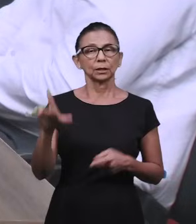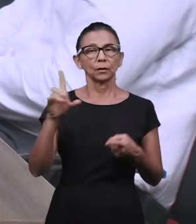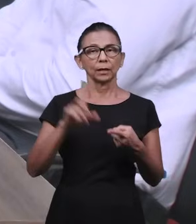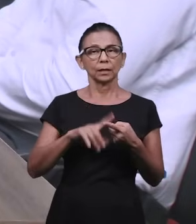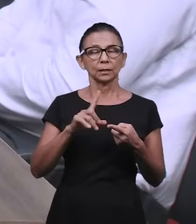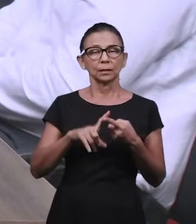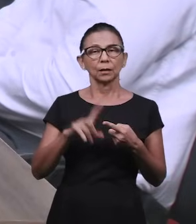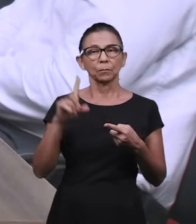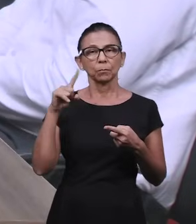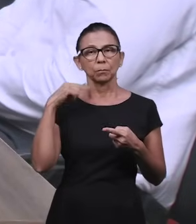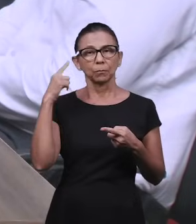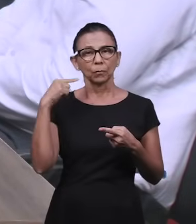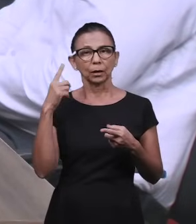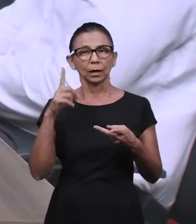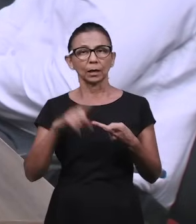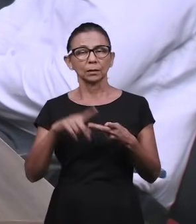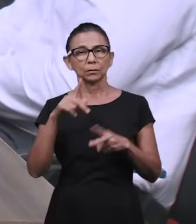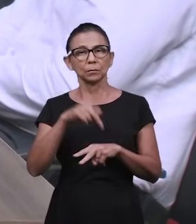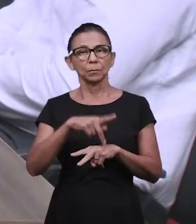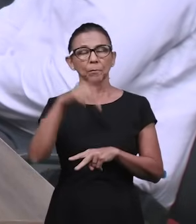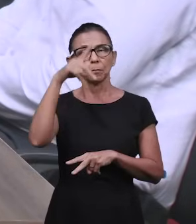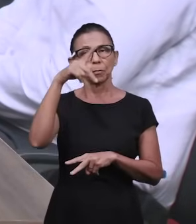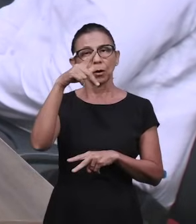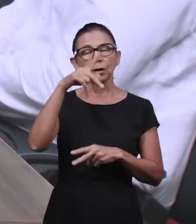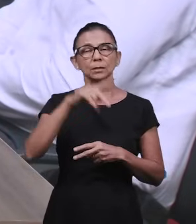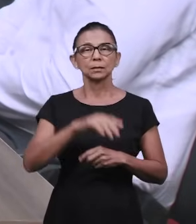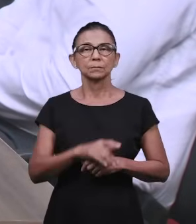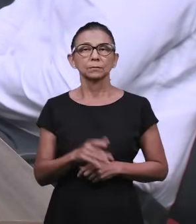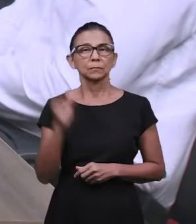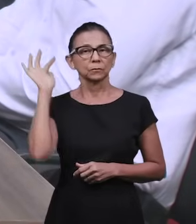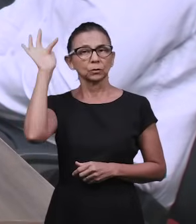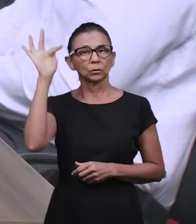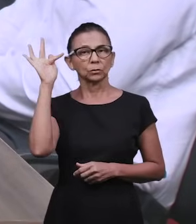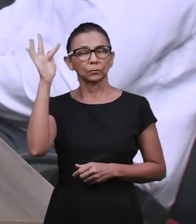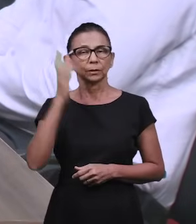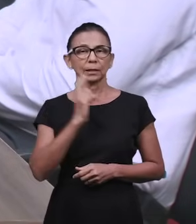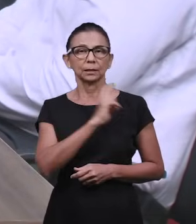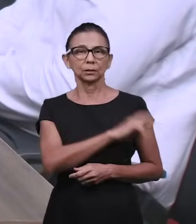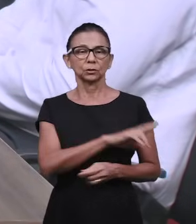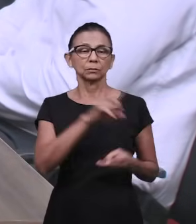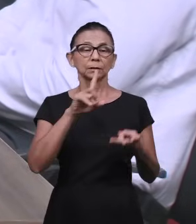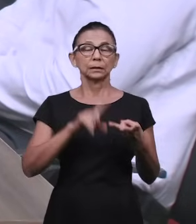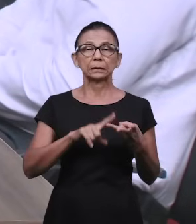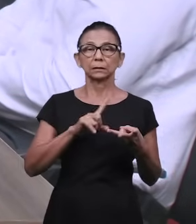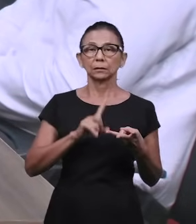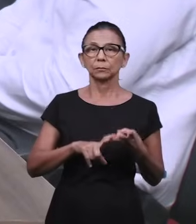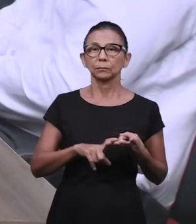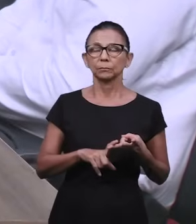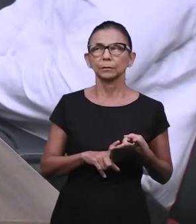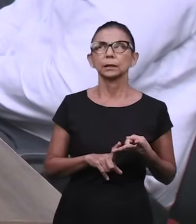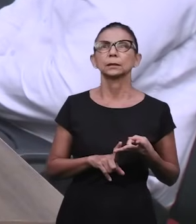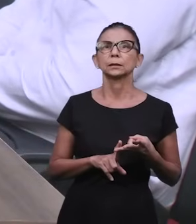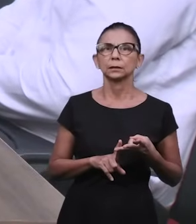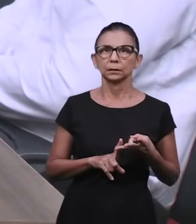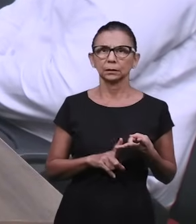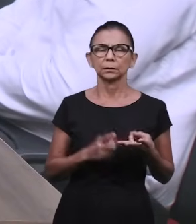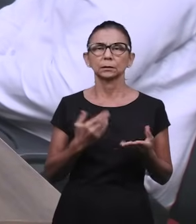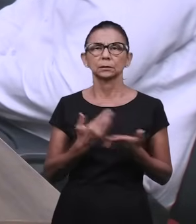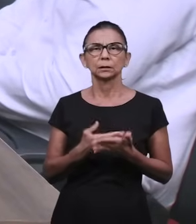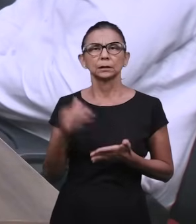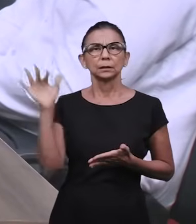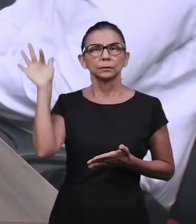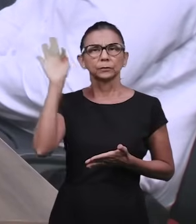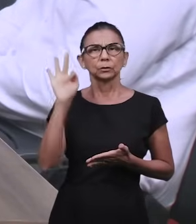advogado, ele é pós-graduado em filosofia da religião e doutor honoris causa em filosofia e